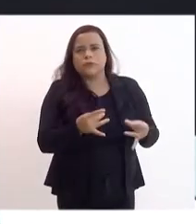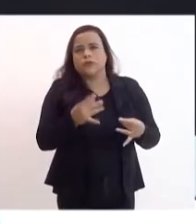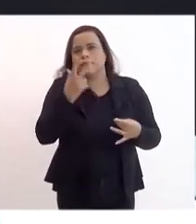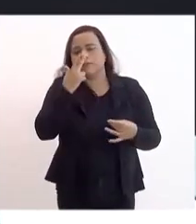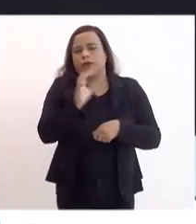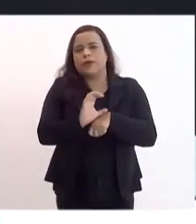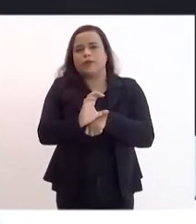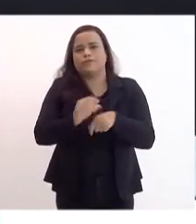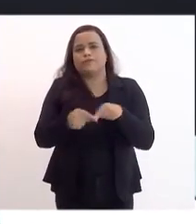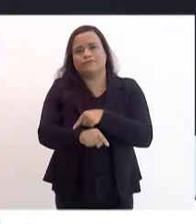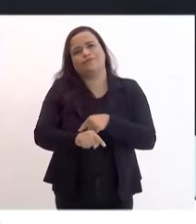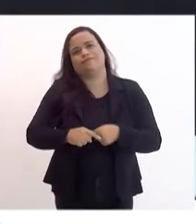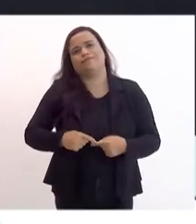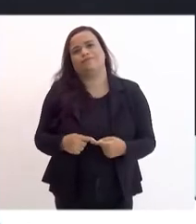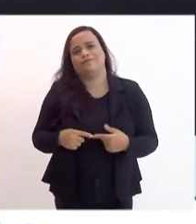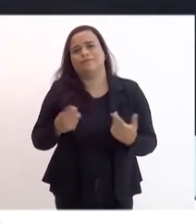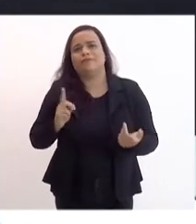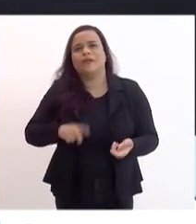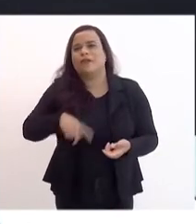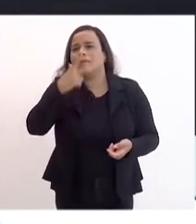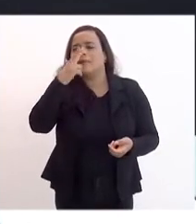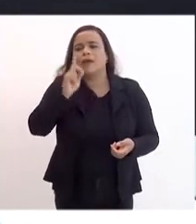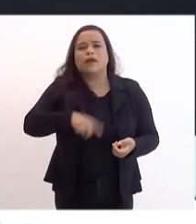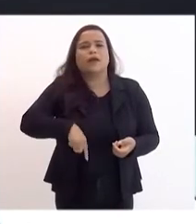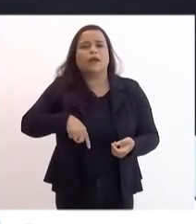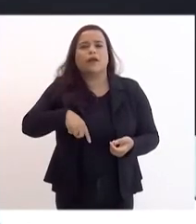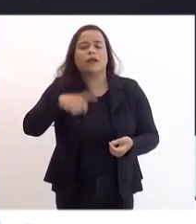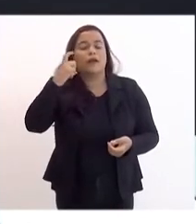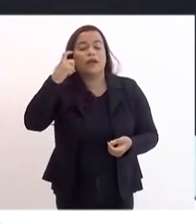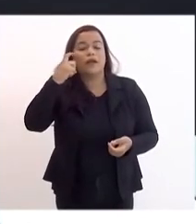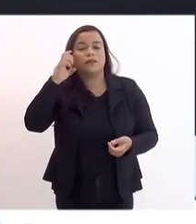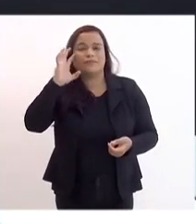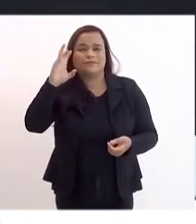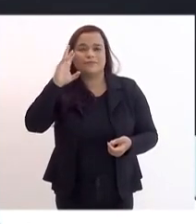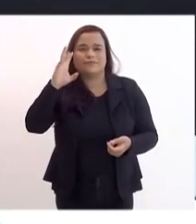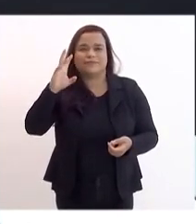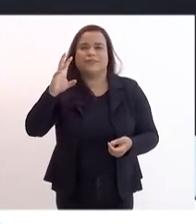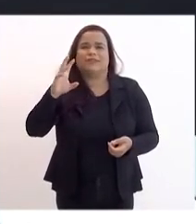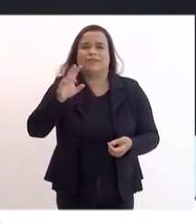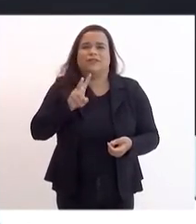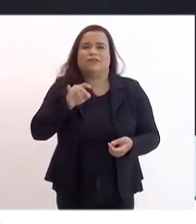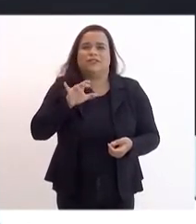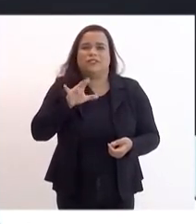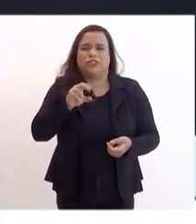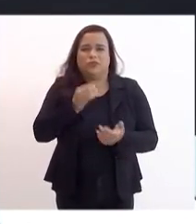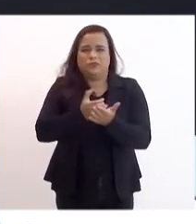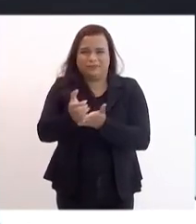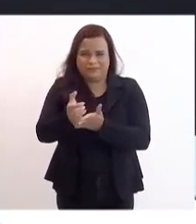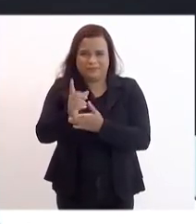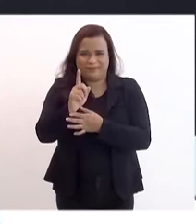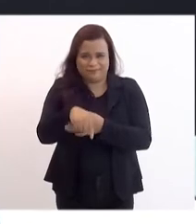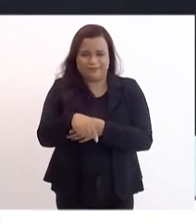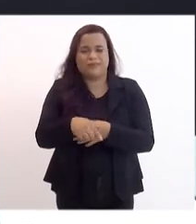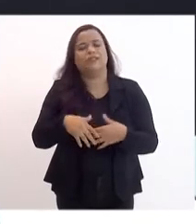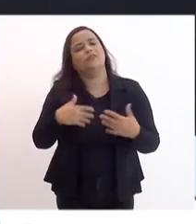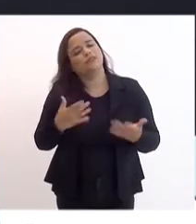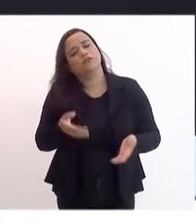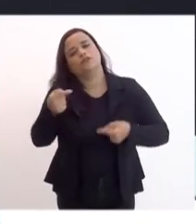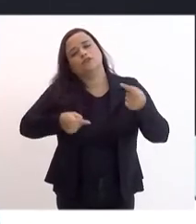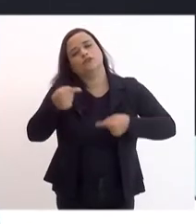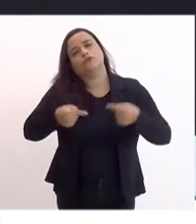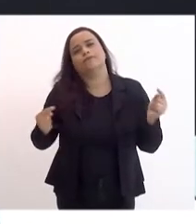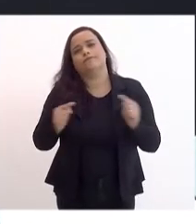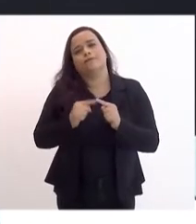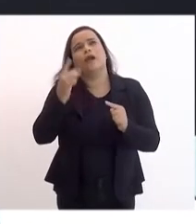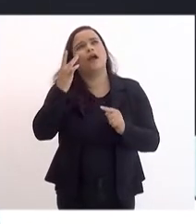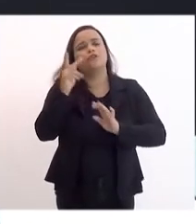inconstitucional. Uhum. Teria o famoso vício-iniciativa. Agora, a discussão é oportuna, não acho que um projeto